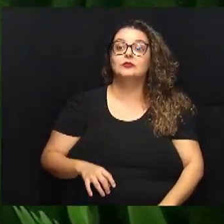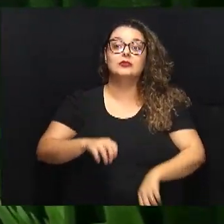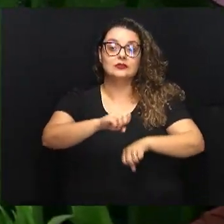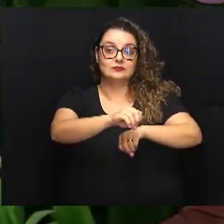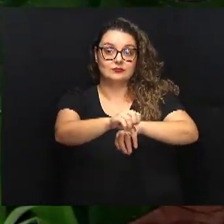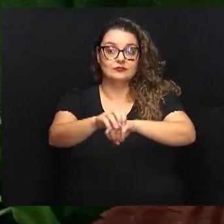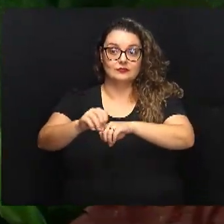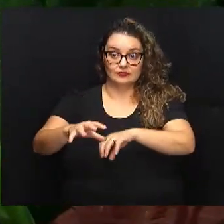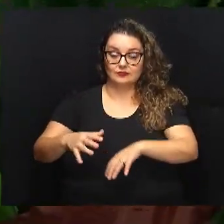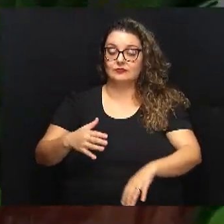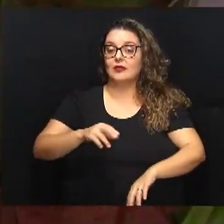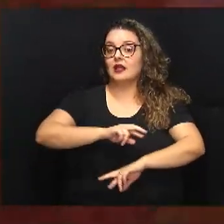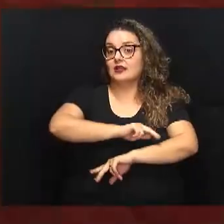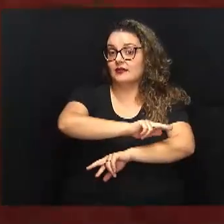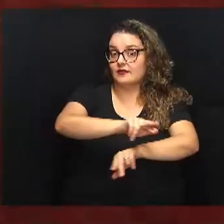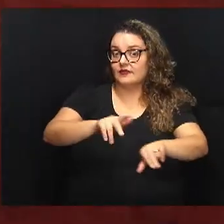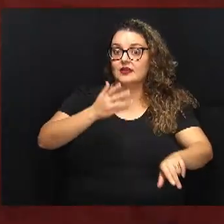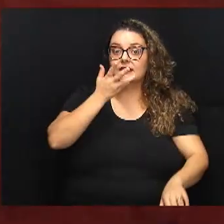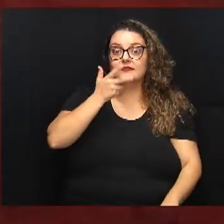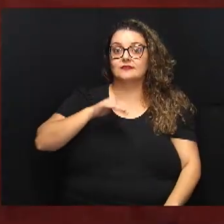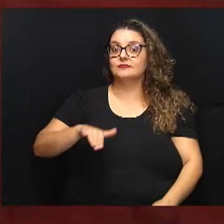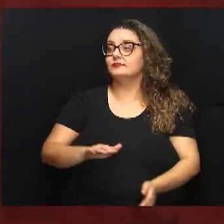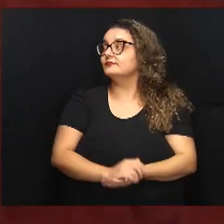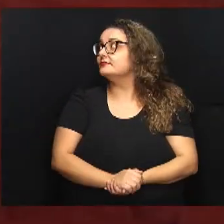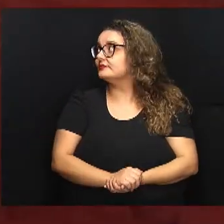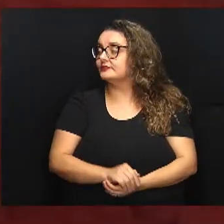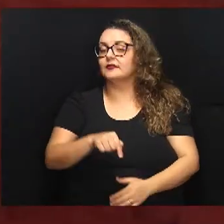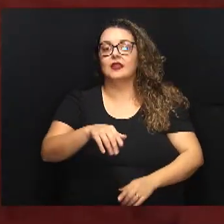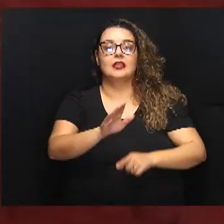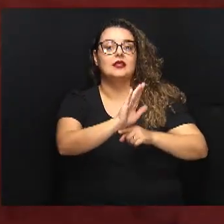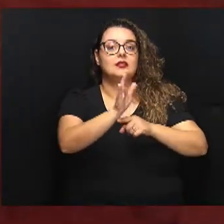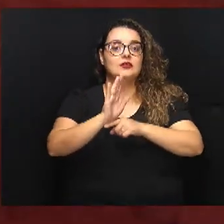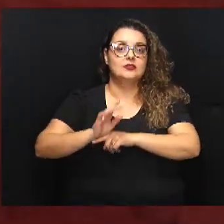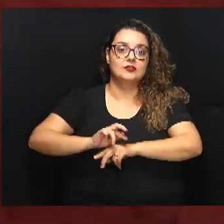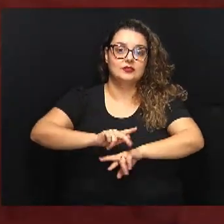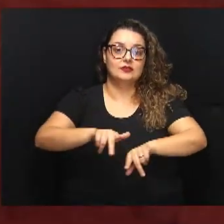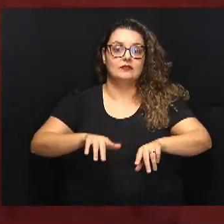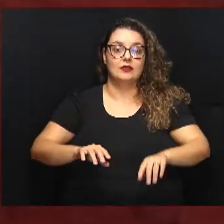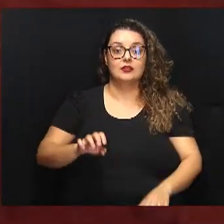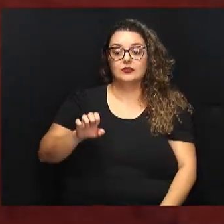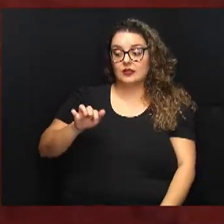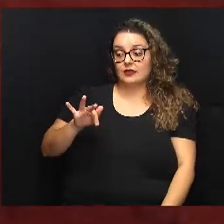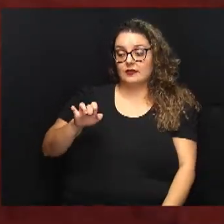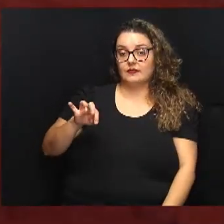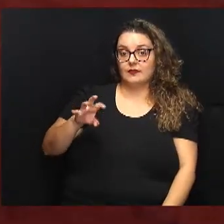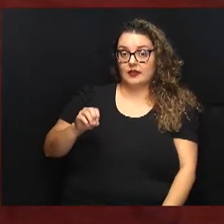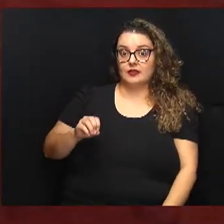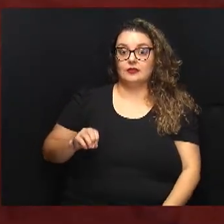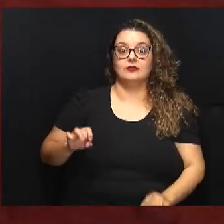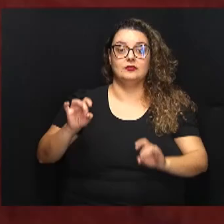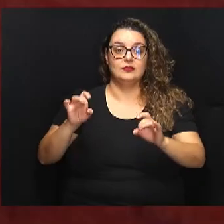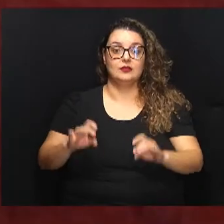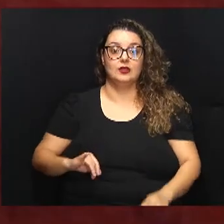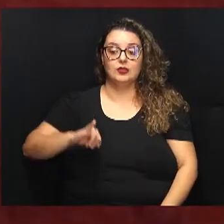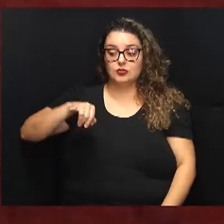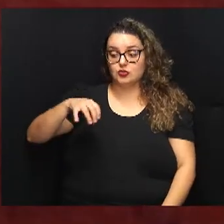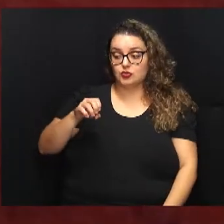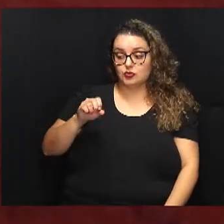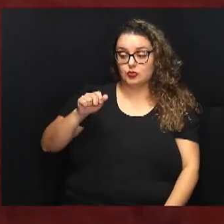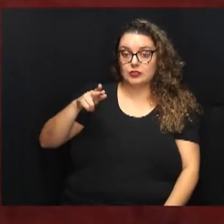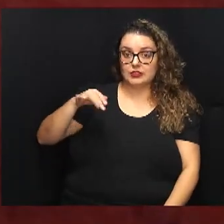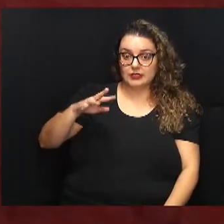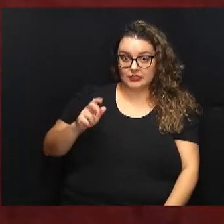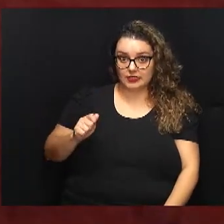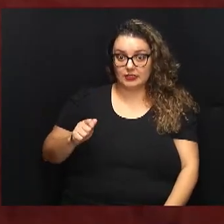educativa para milhares de crianças. Esse é um filme de muitos efeitos especiais, tá? Então, Joaninha Douradinha, A Origem é um filme que